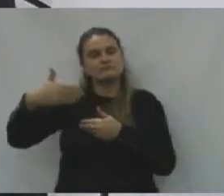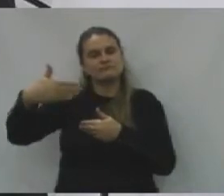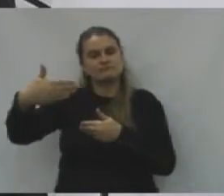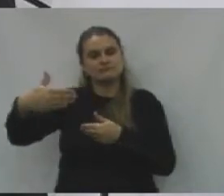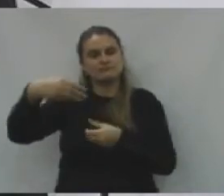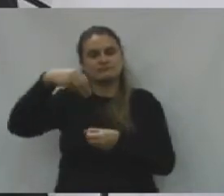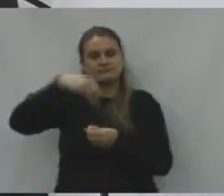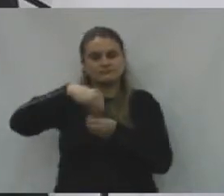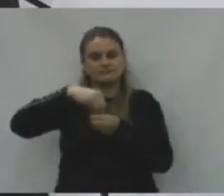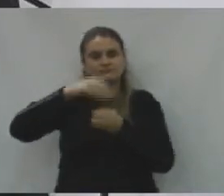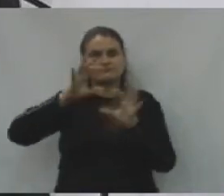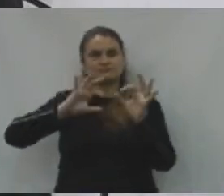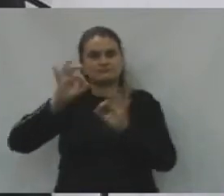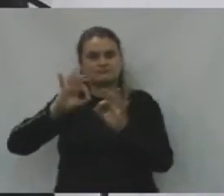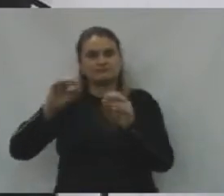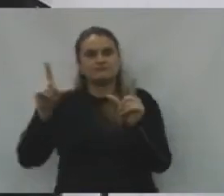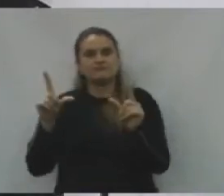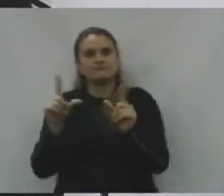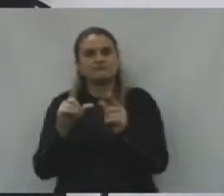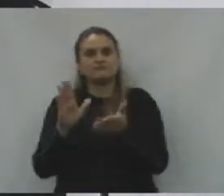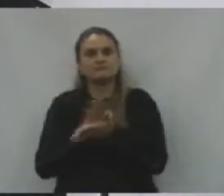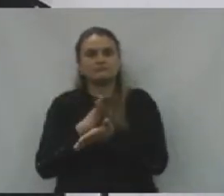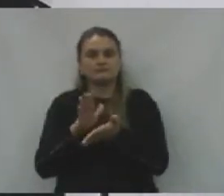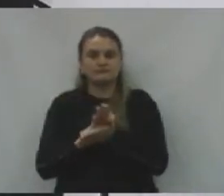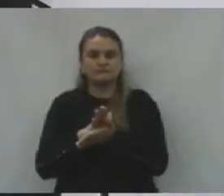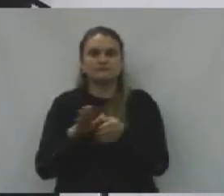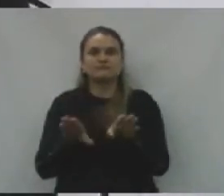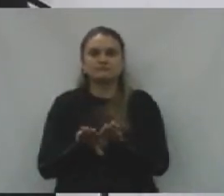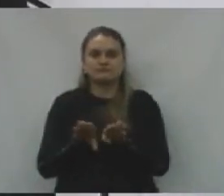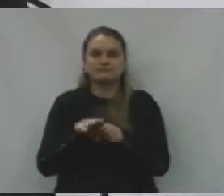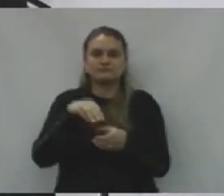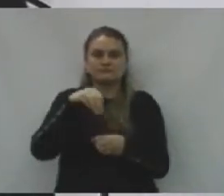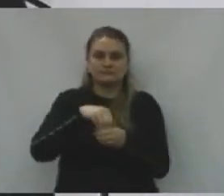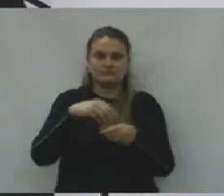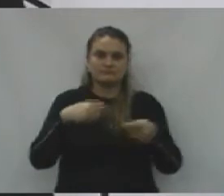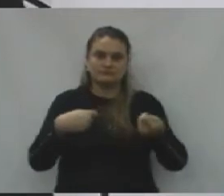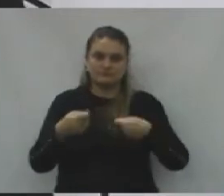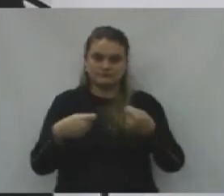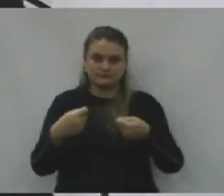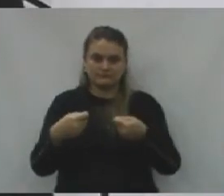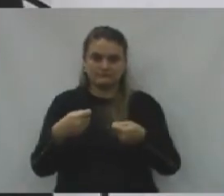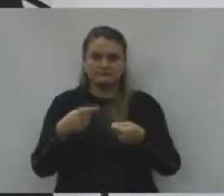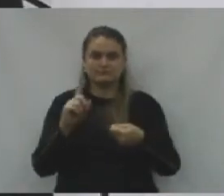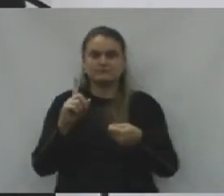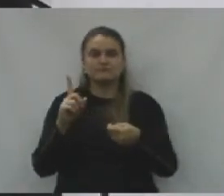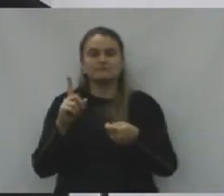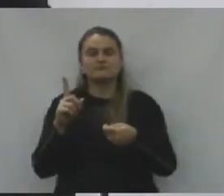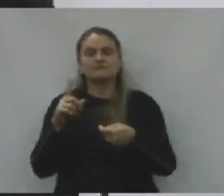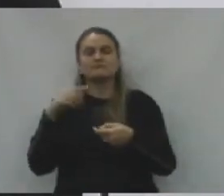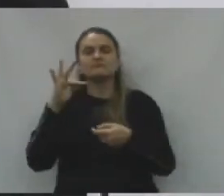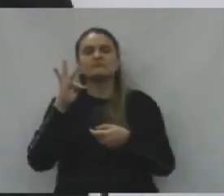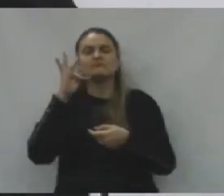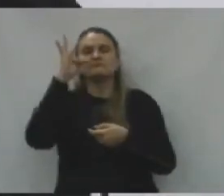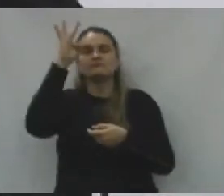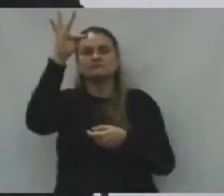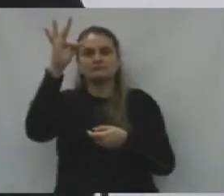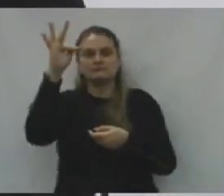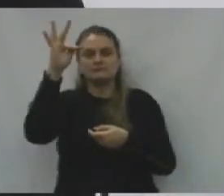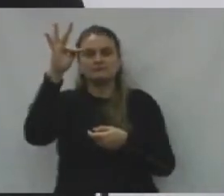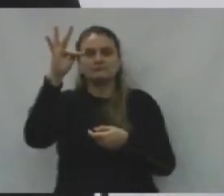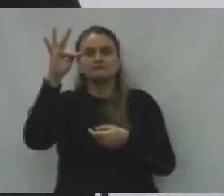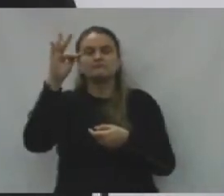gradualmente, dentro de um planejamento econômico financeiro, dentro do nosso orçamento, para que não onere ou venha a